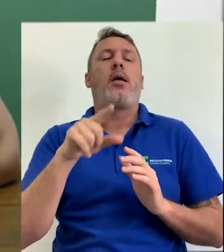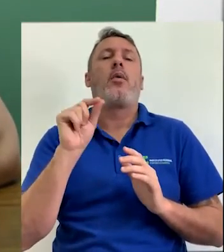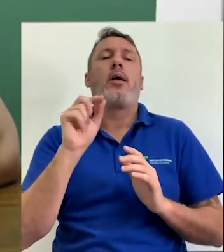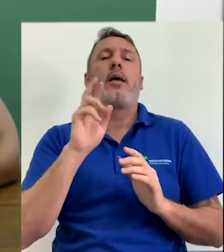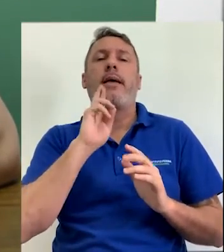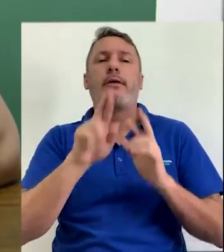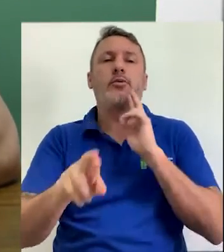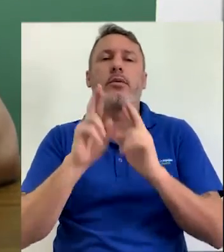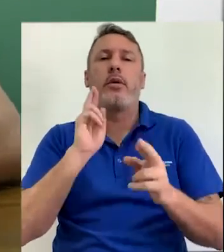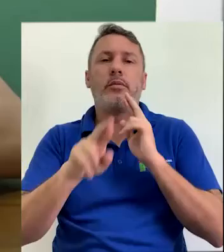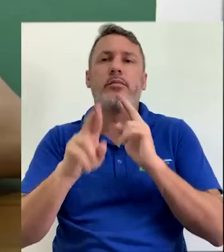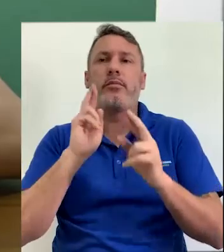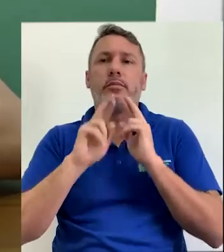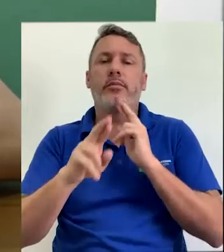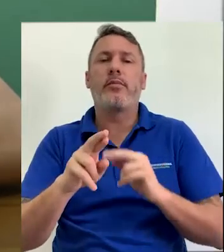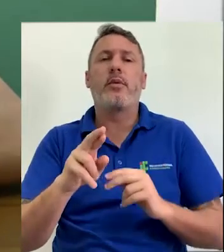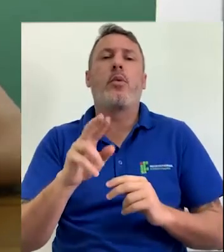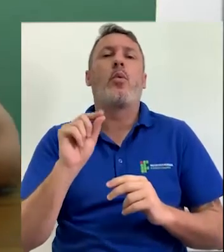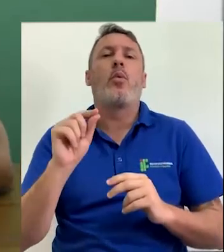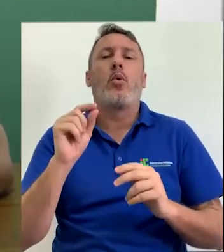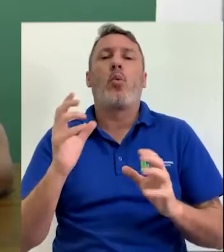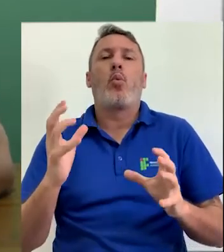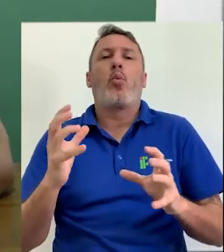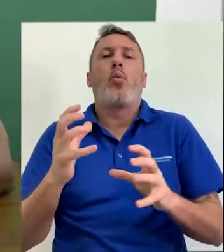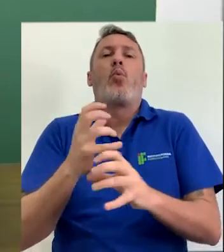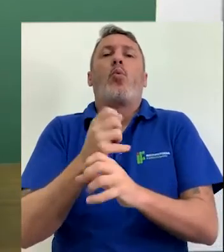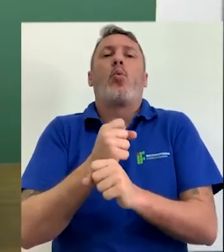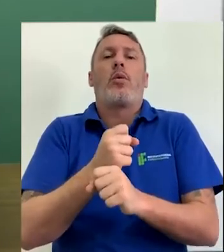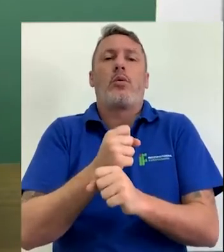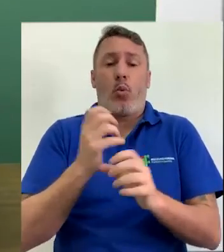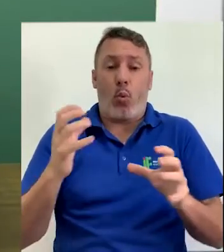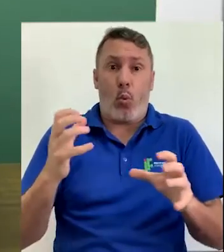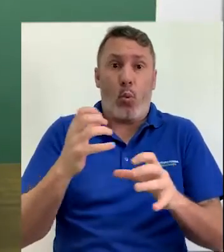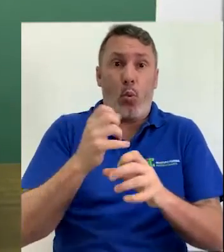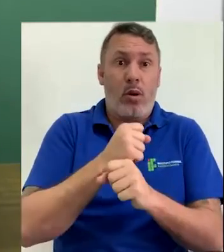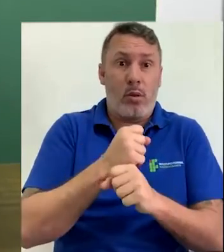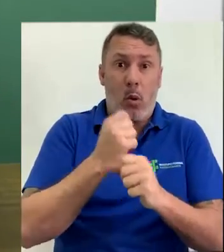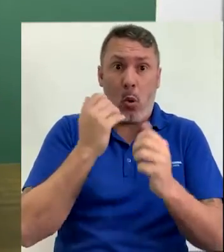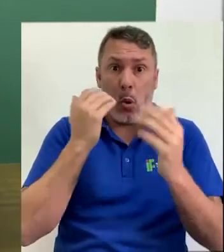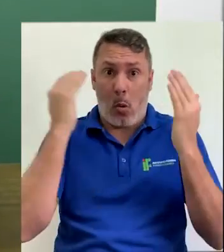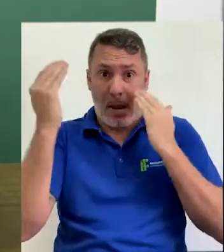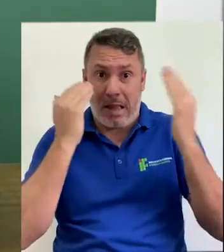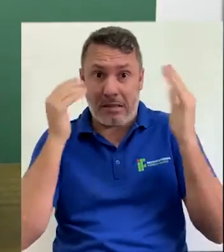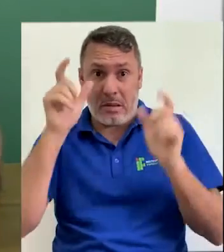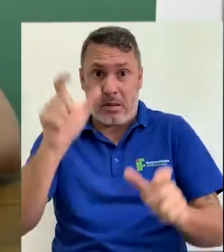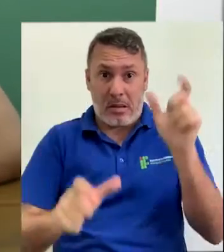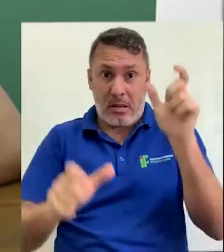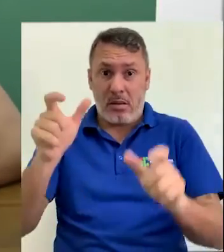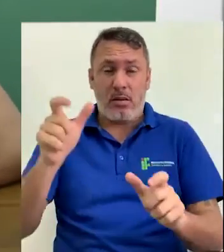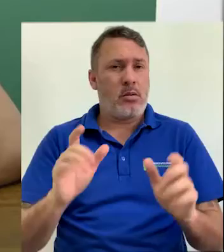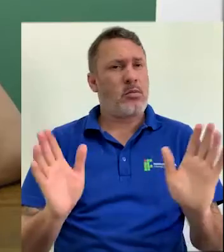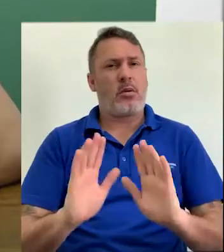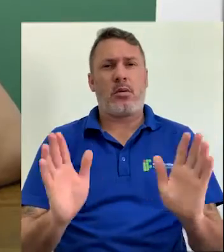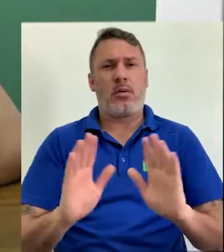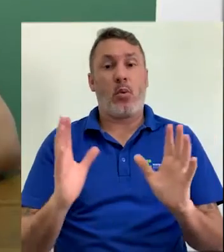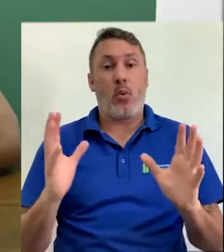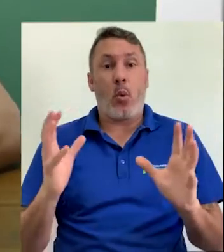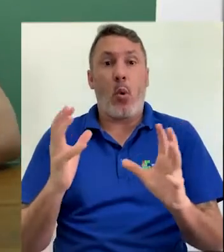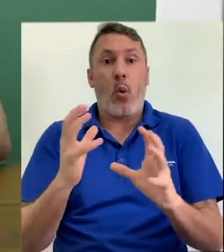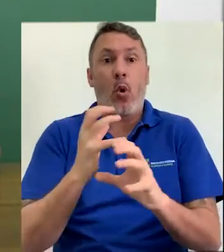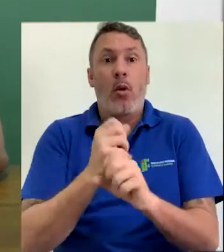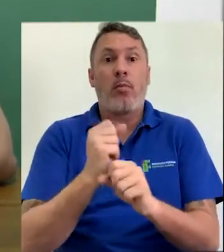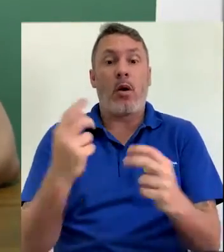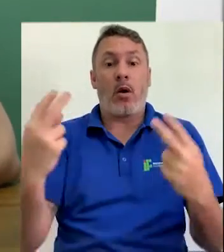resultados. Não quantificar para comparar, quantificar para me avaliar.